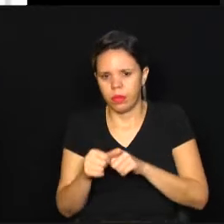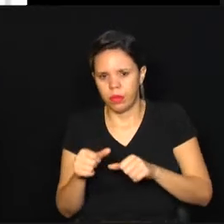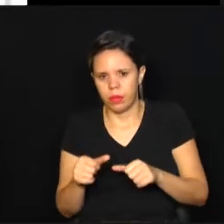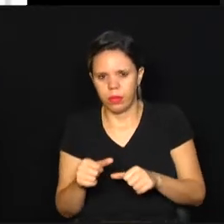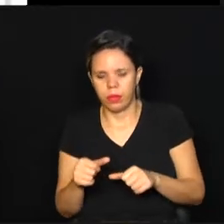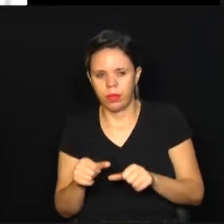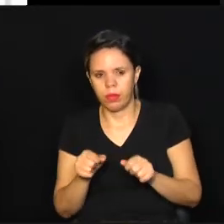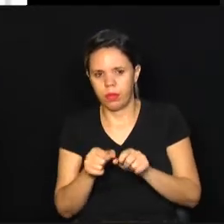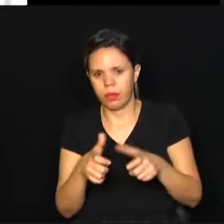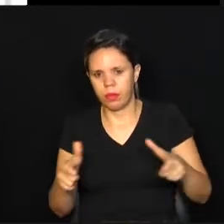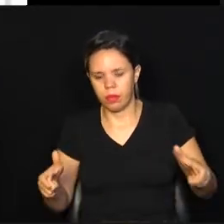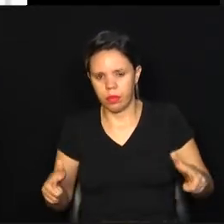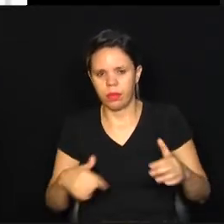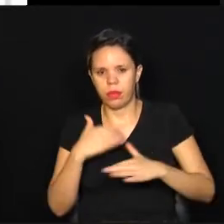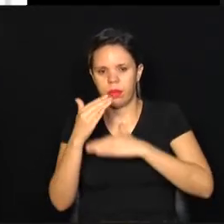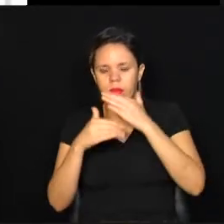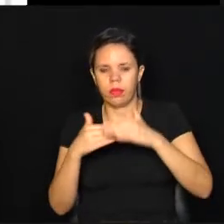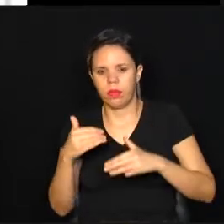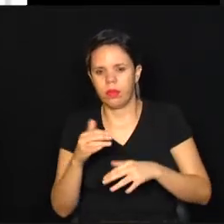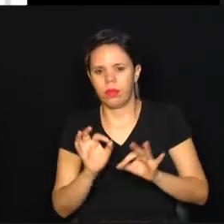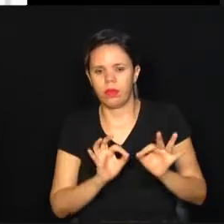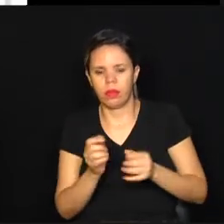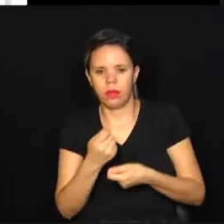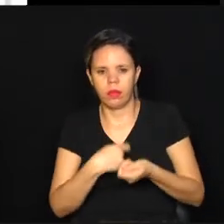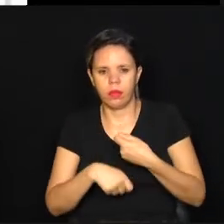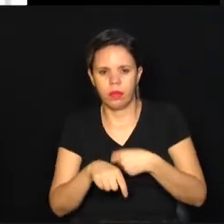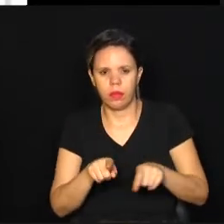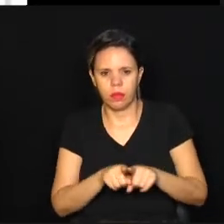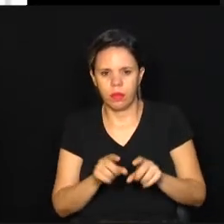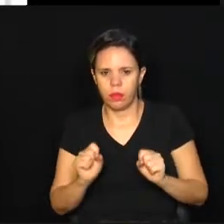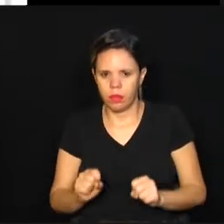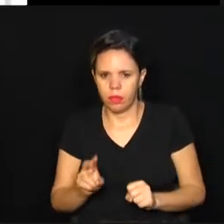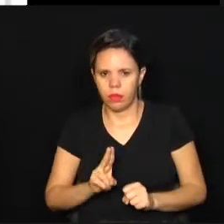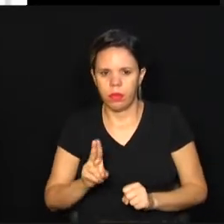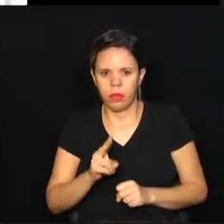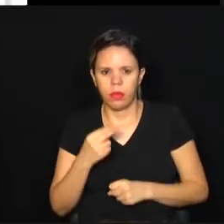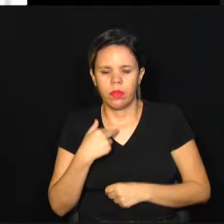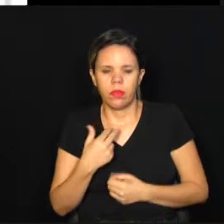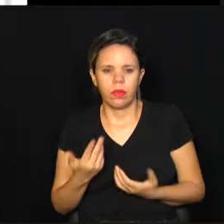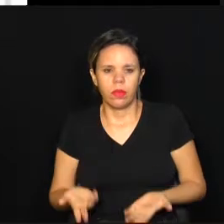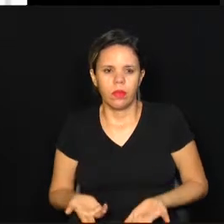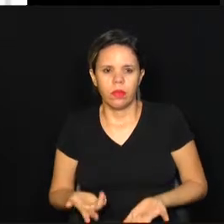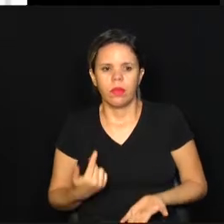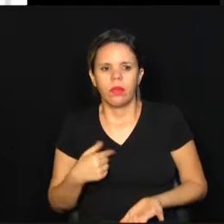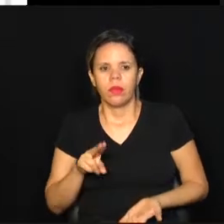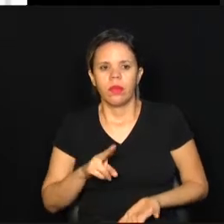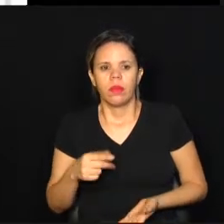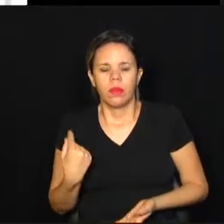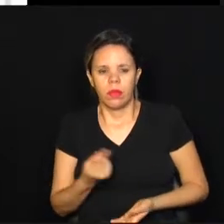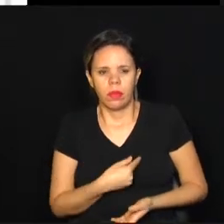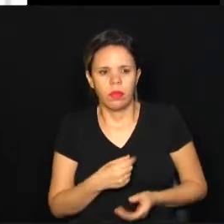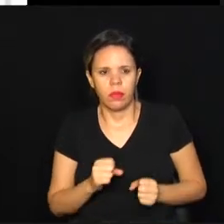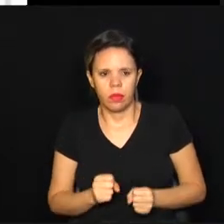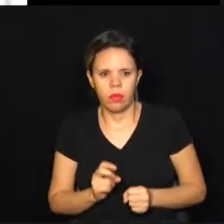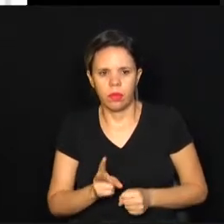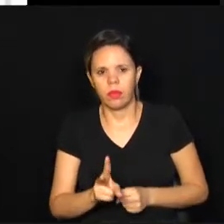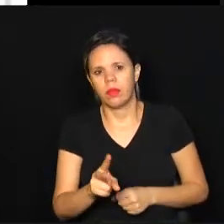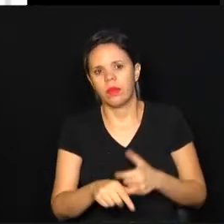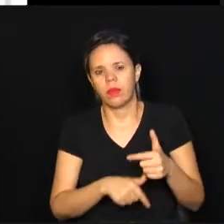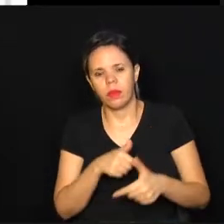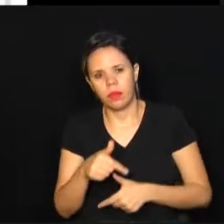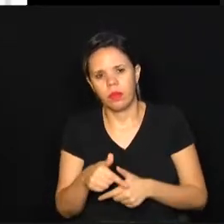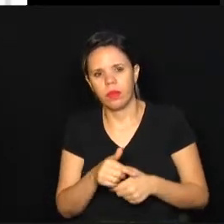de expansão do desenvolvimento ordenado, ou seja, áreas que podem ser ocupadas. E se a gente ocupa, a gente mantém o processo